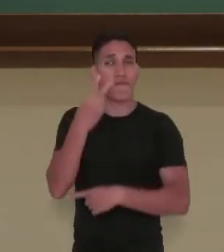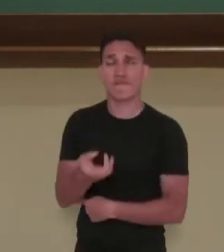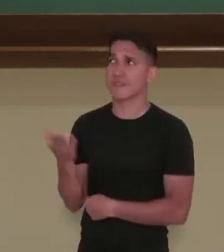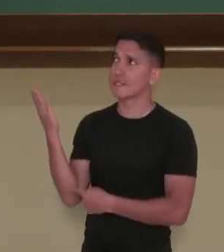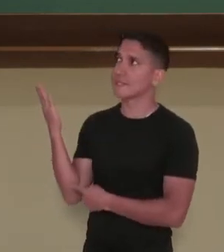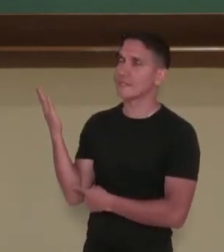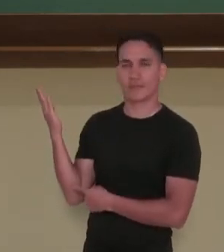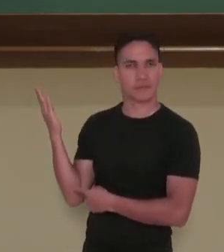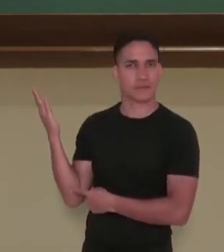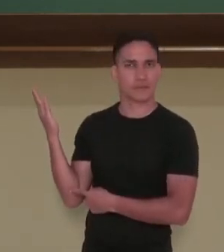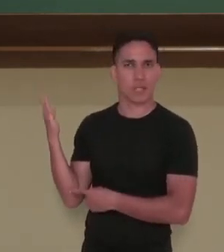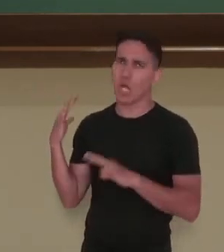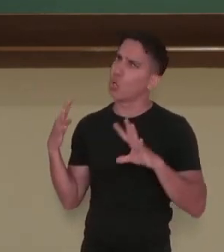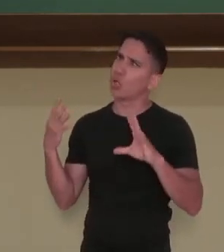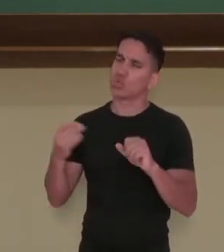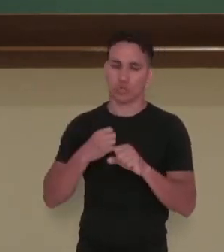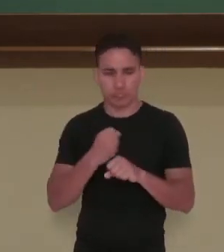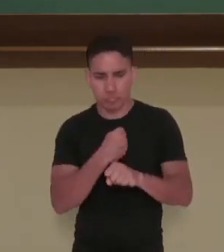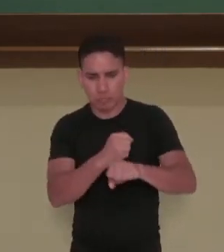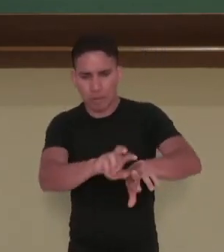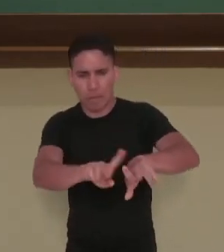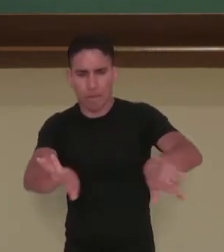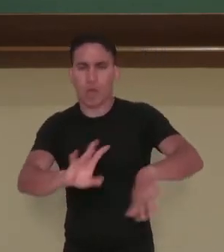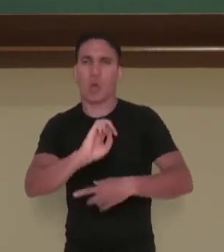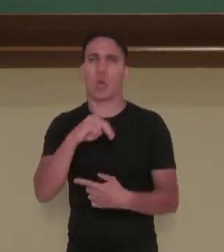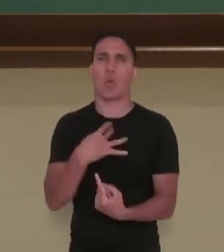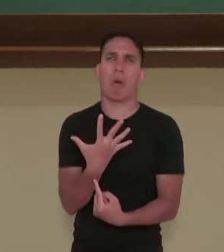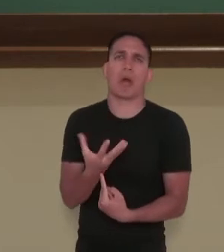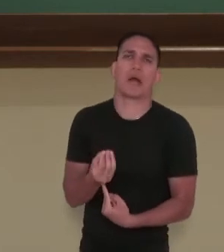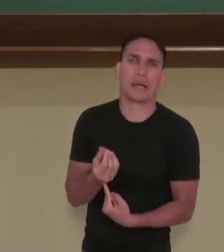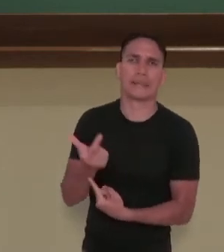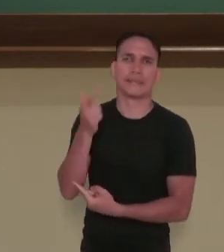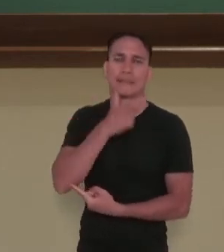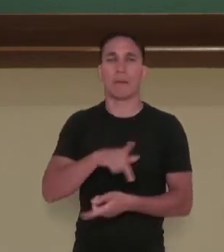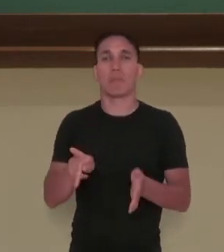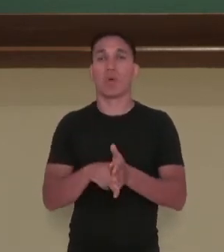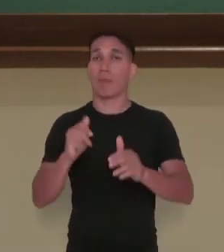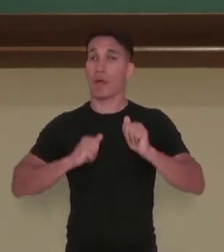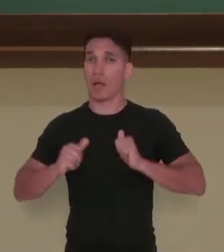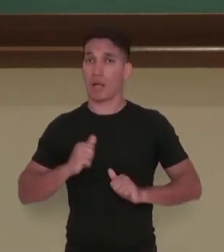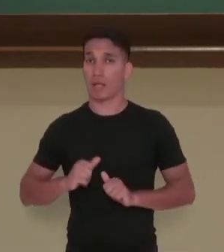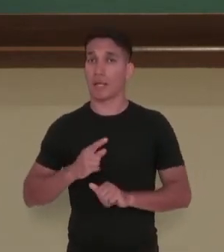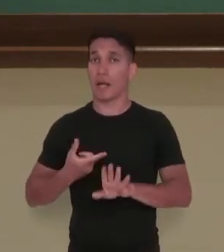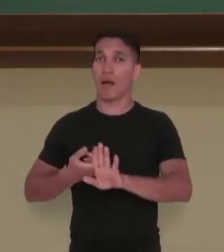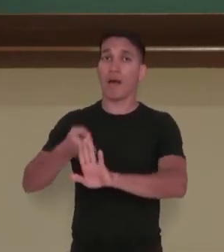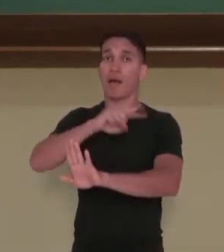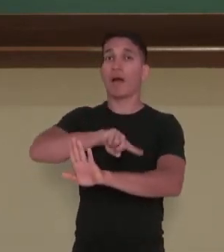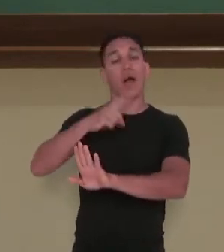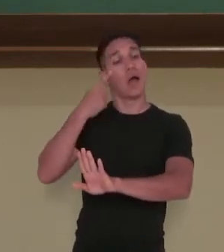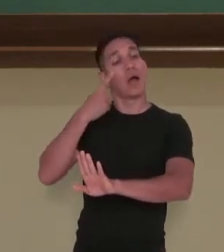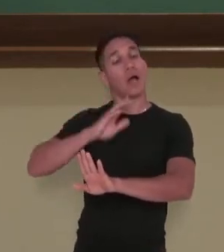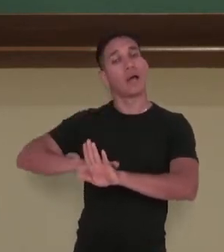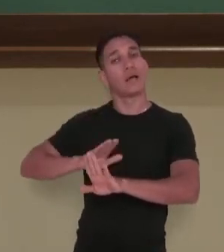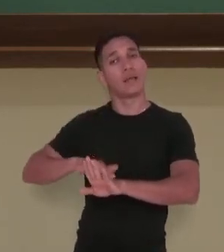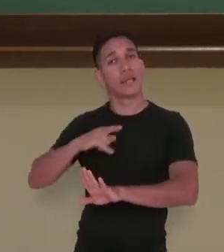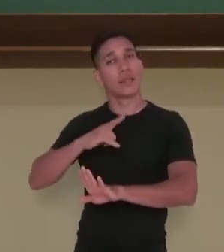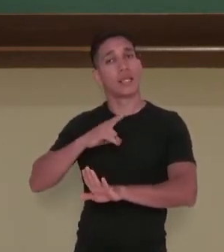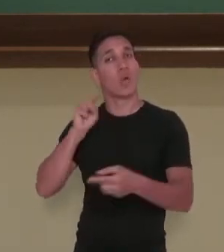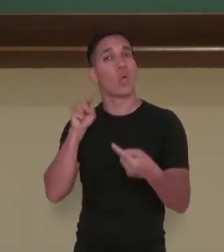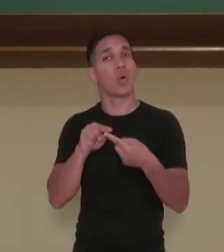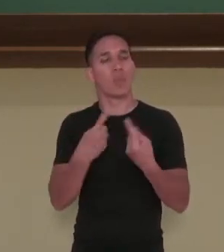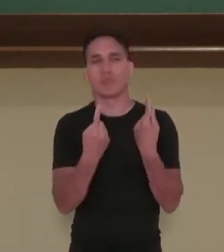essa? Toda obra concebida por um artista, ela parte de uma intenção, às vezes de provocar